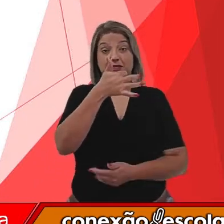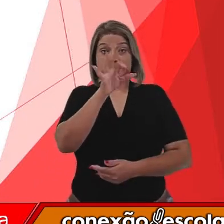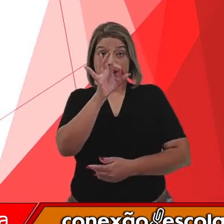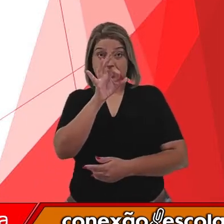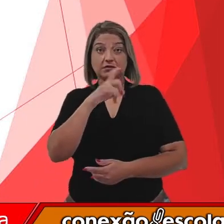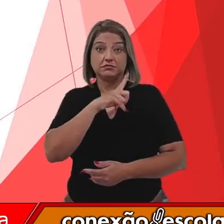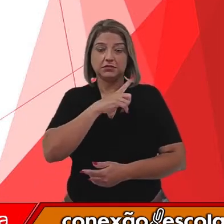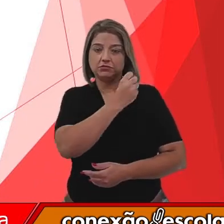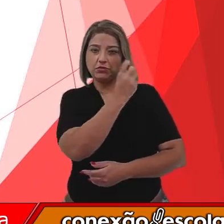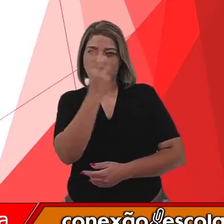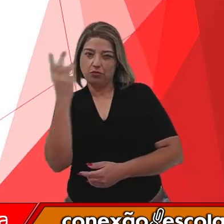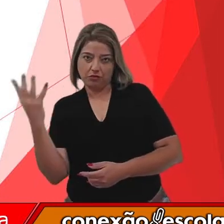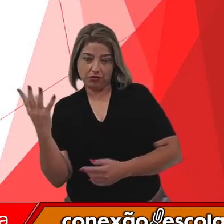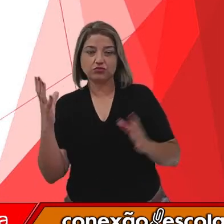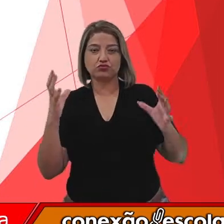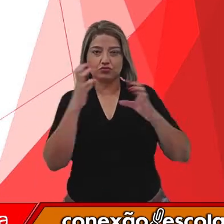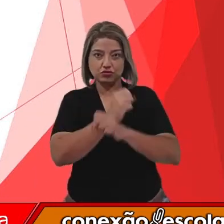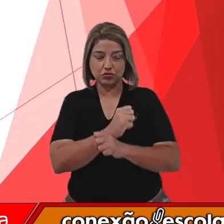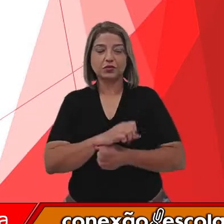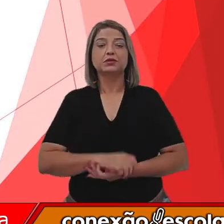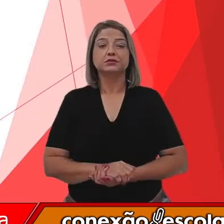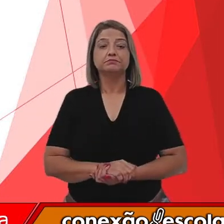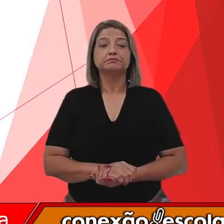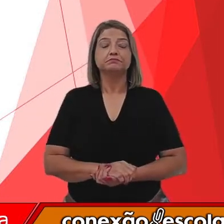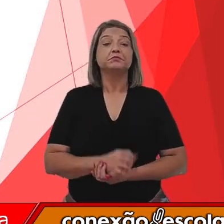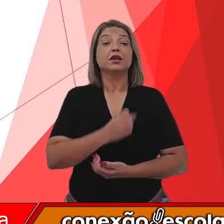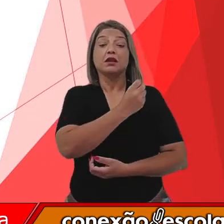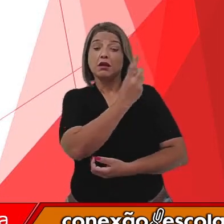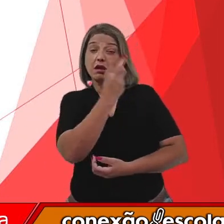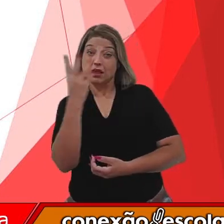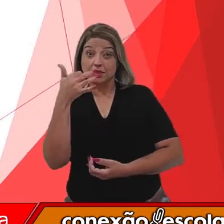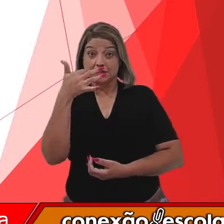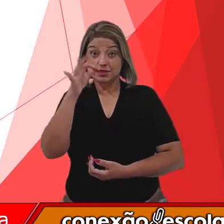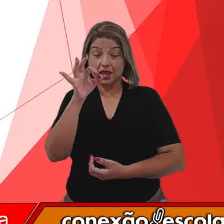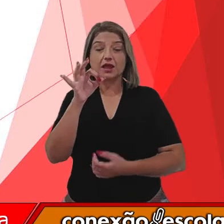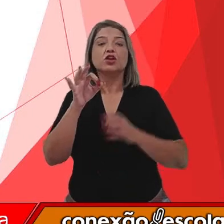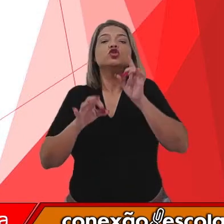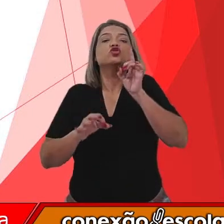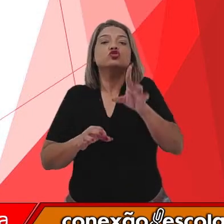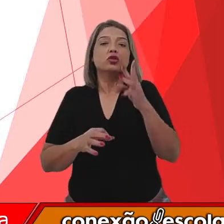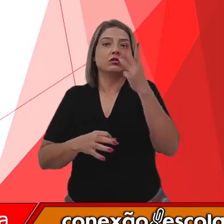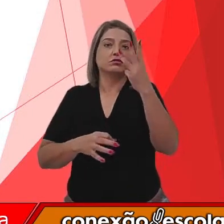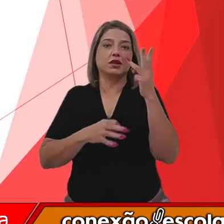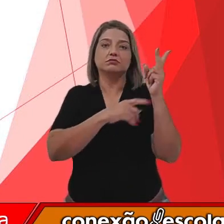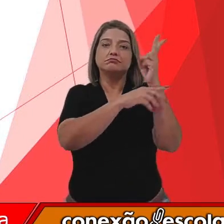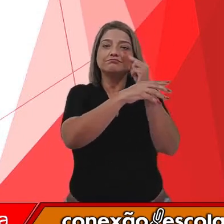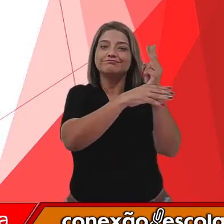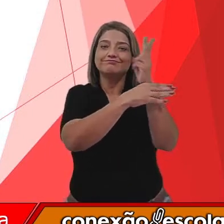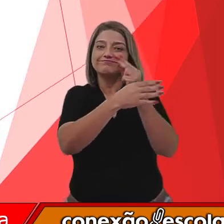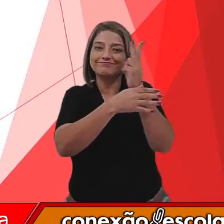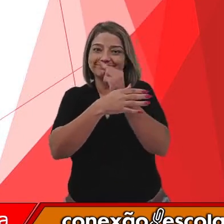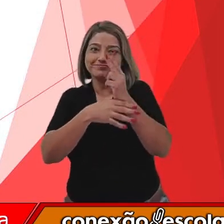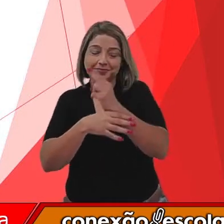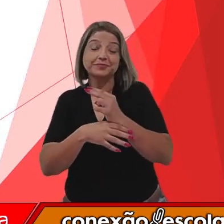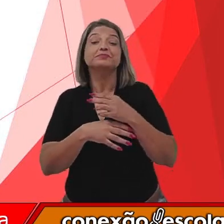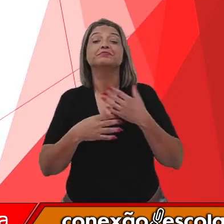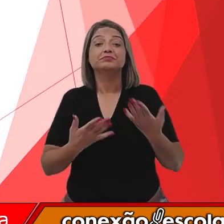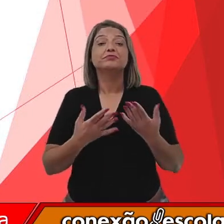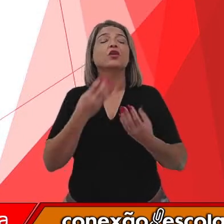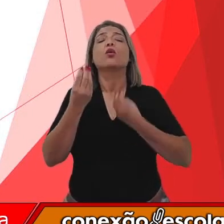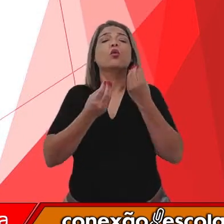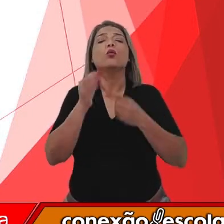10 partes. Dessas 10 partes, nós colorimos 3. Qual será, então, a fração